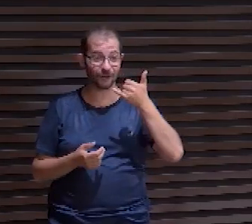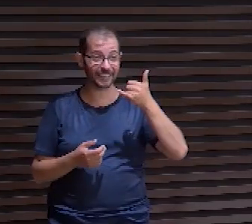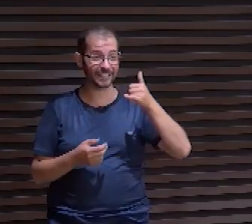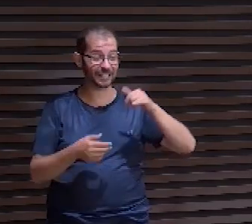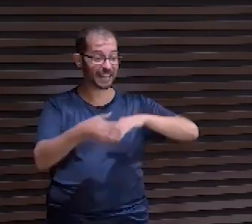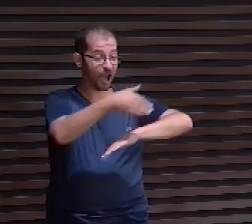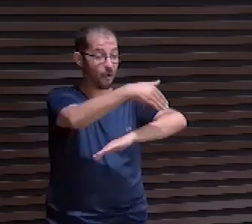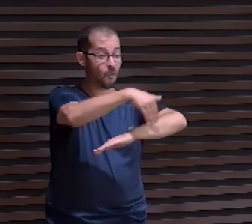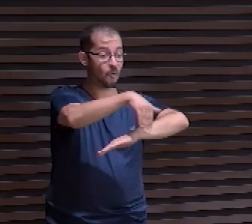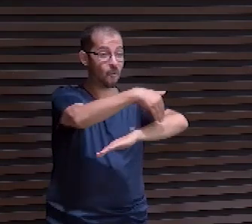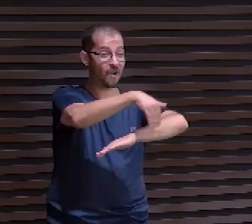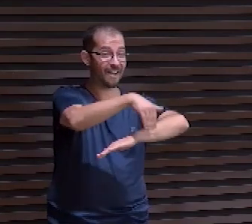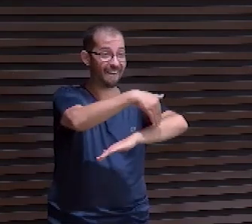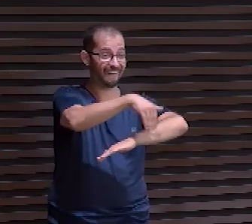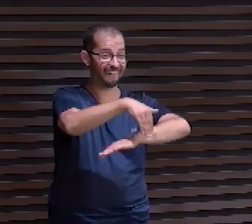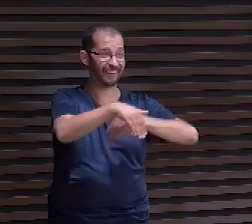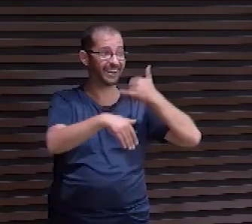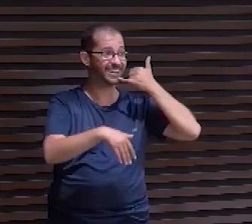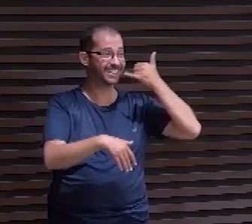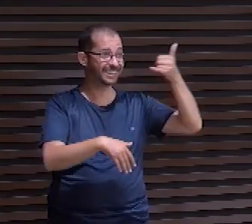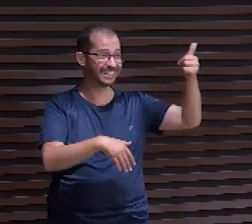rua.